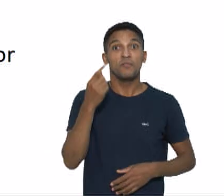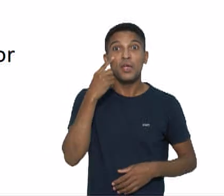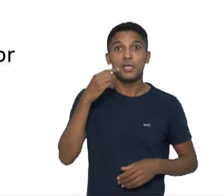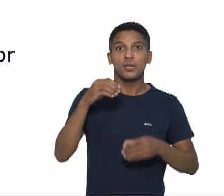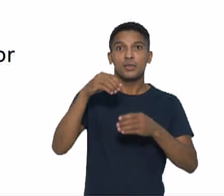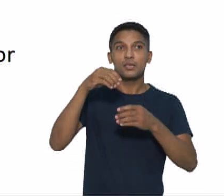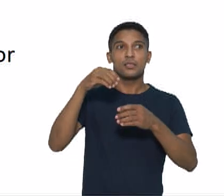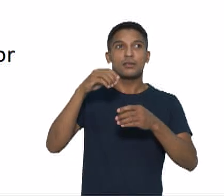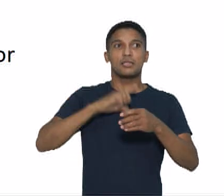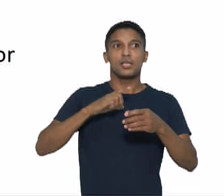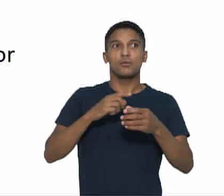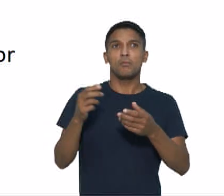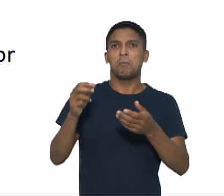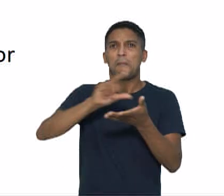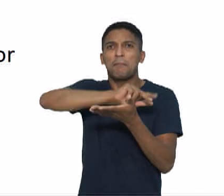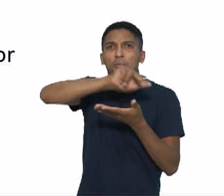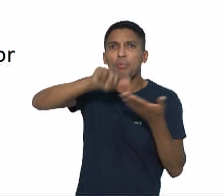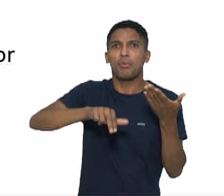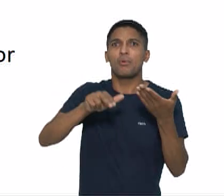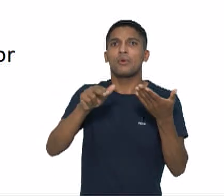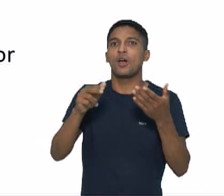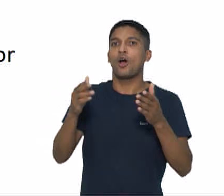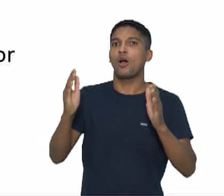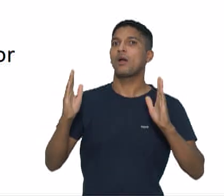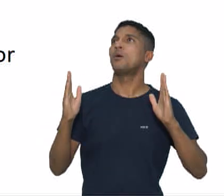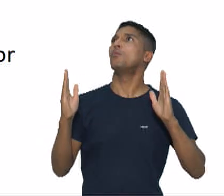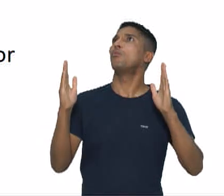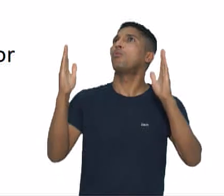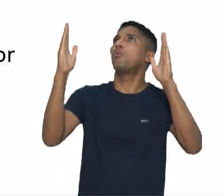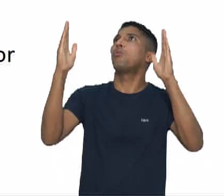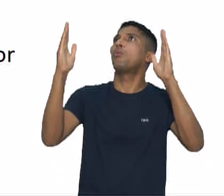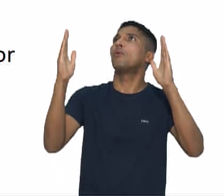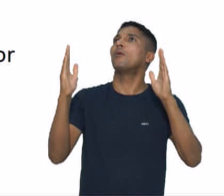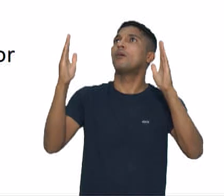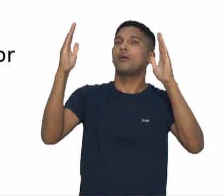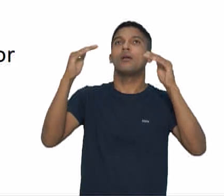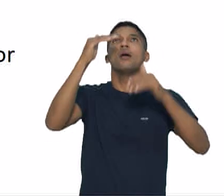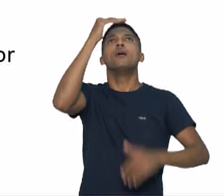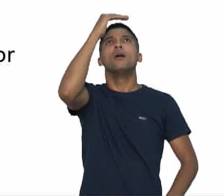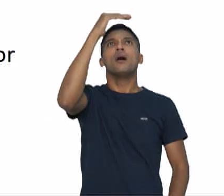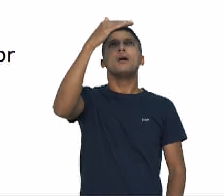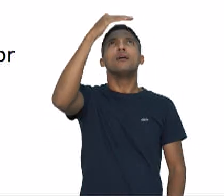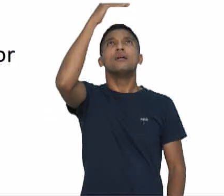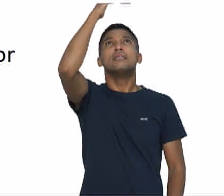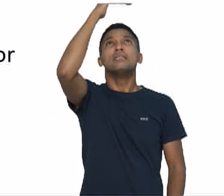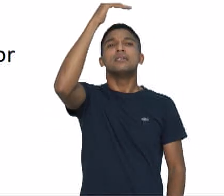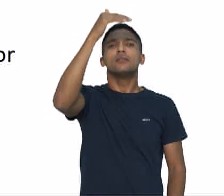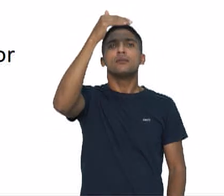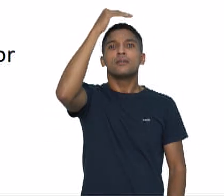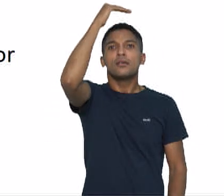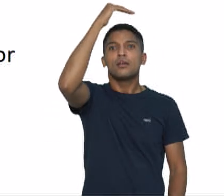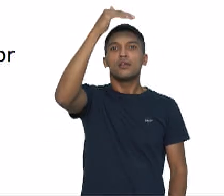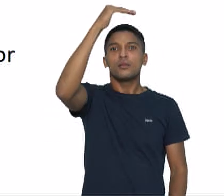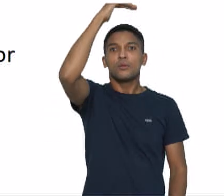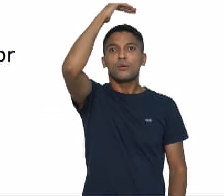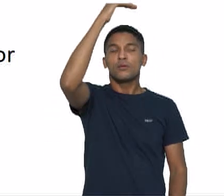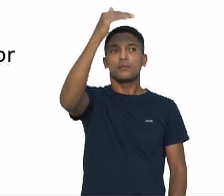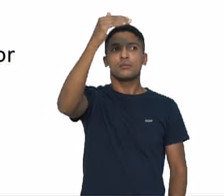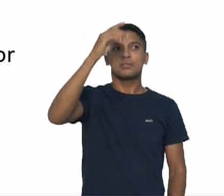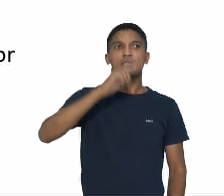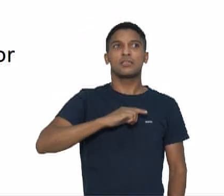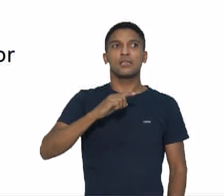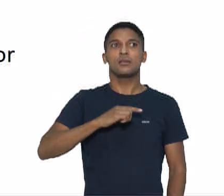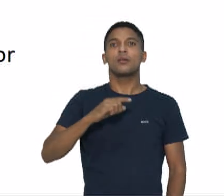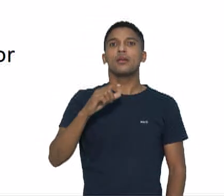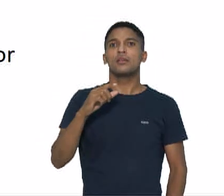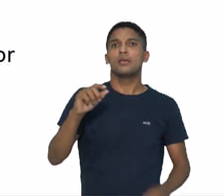imagens figurativas aqui. Olhem o teto, né? Olhem como ela é bem decorada, né? Por quê? Porque essa igreja aqui,